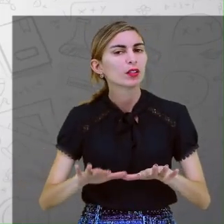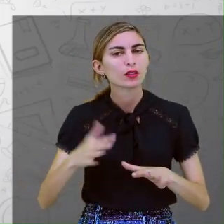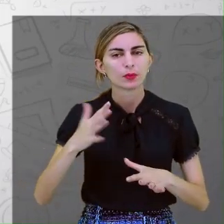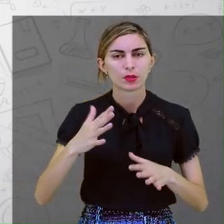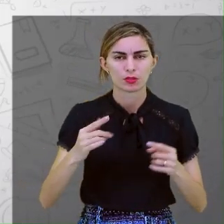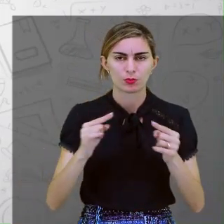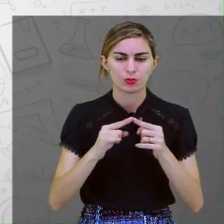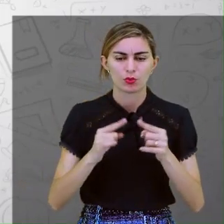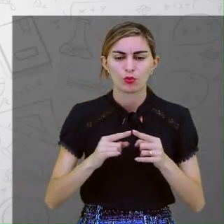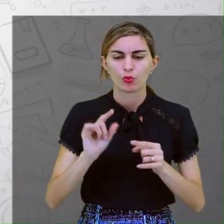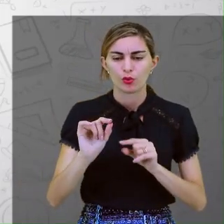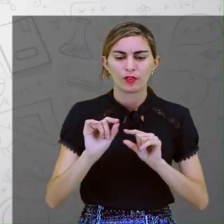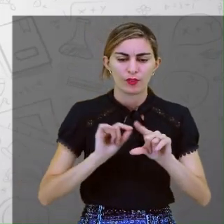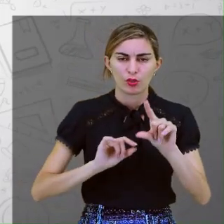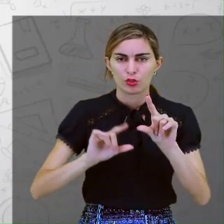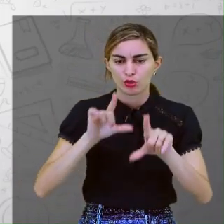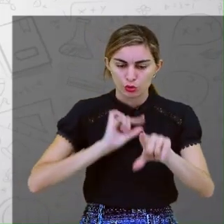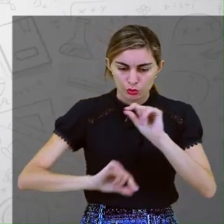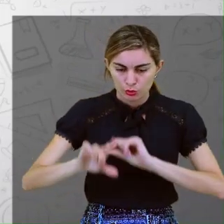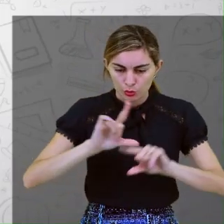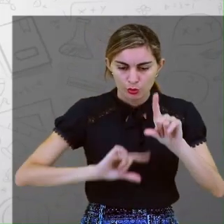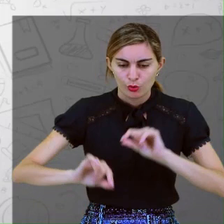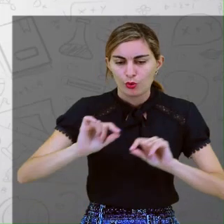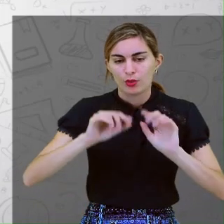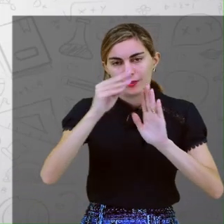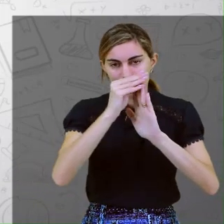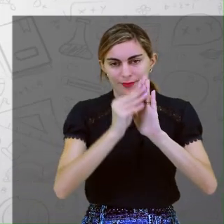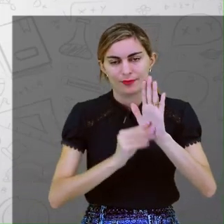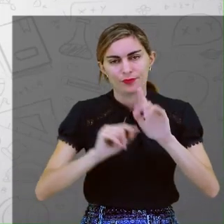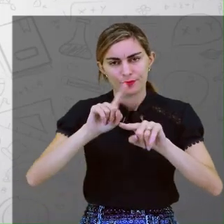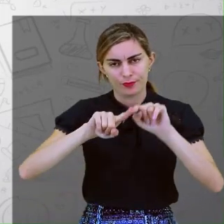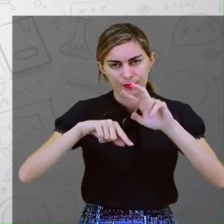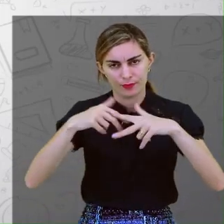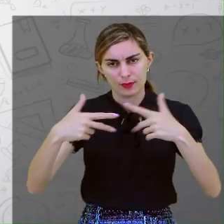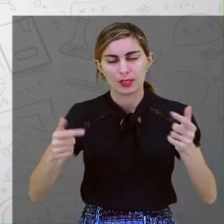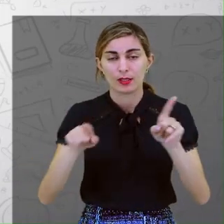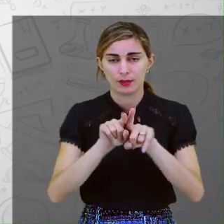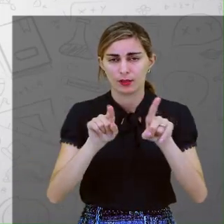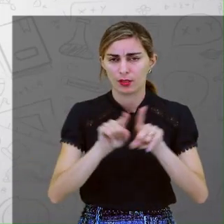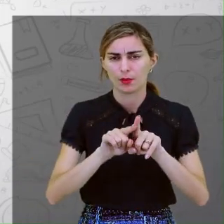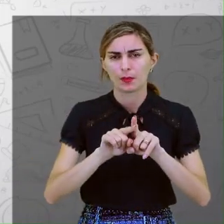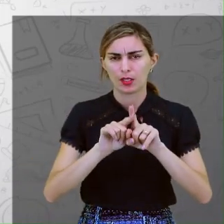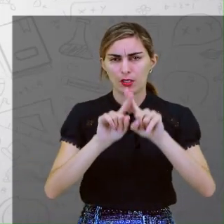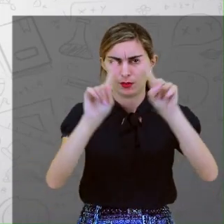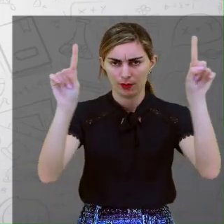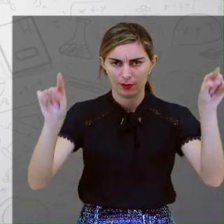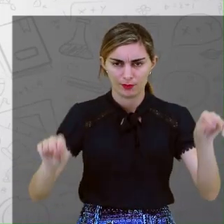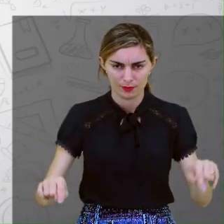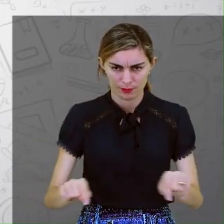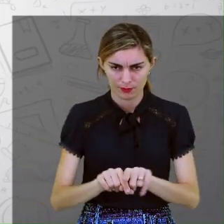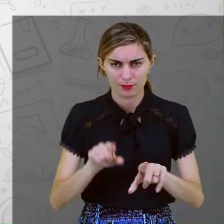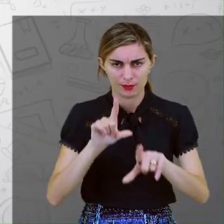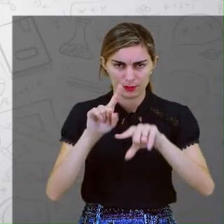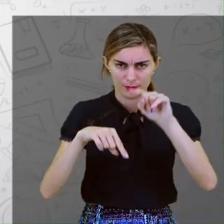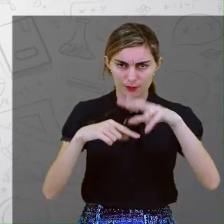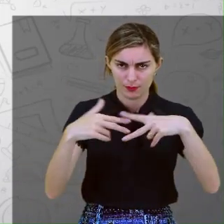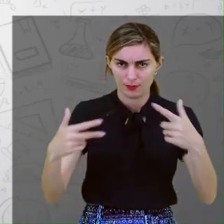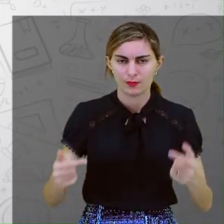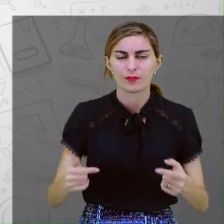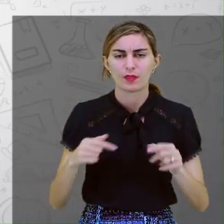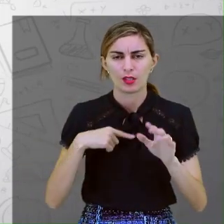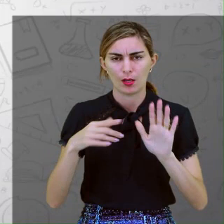com relação ao que foi especificado lá na lista de materiais, também lá no mood board, e aí você tem